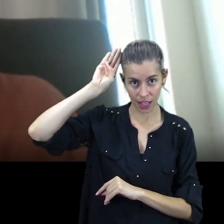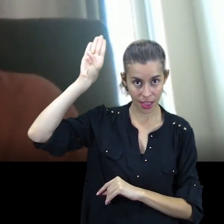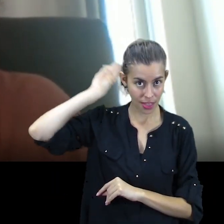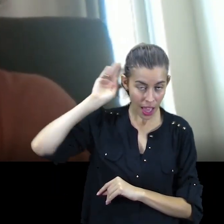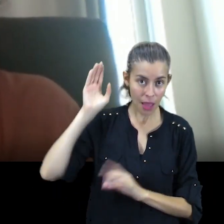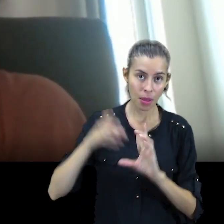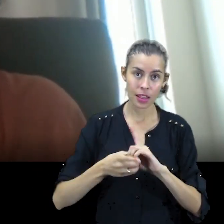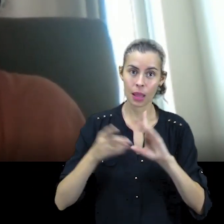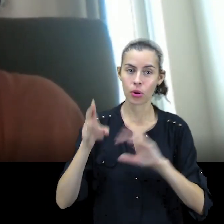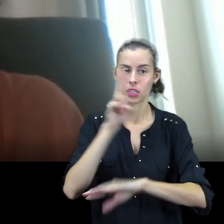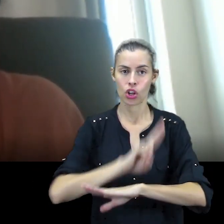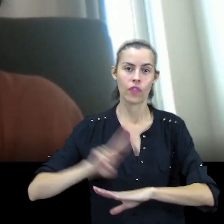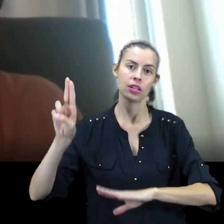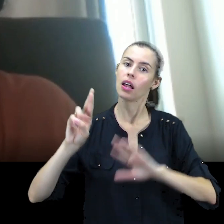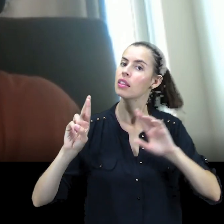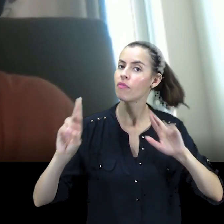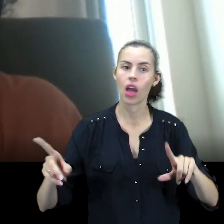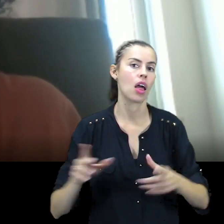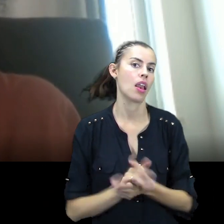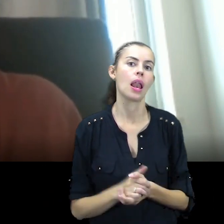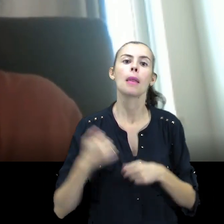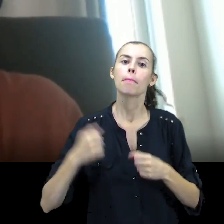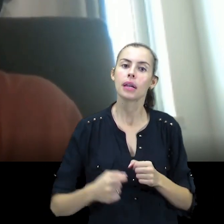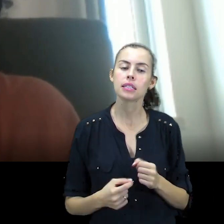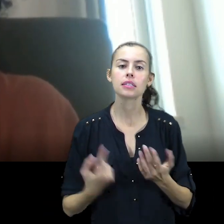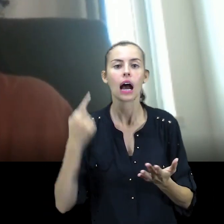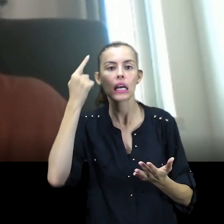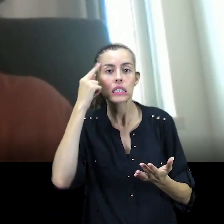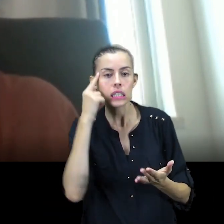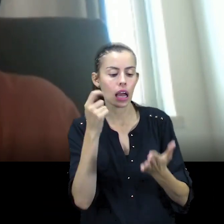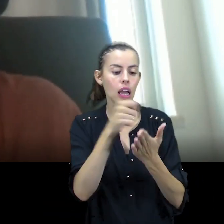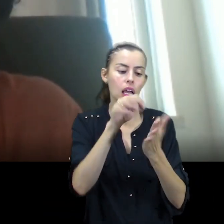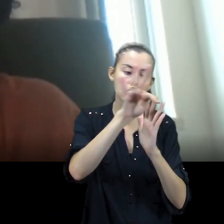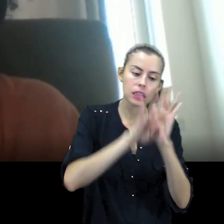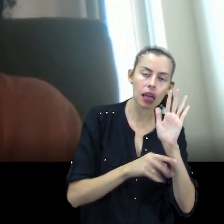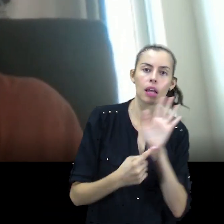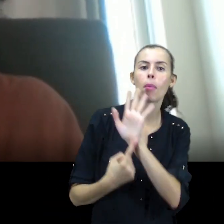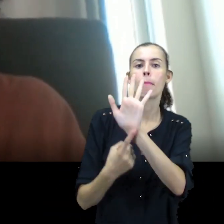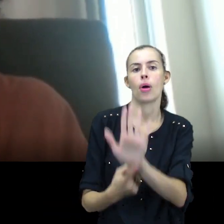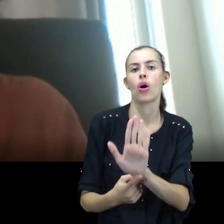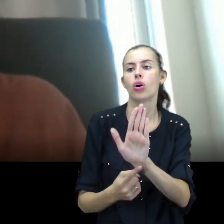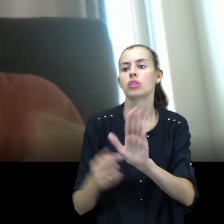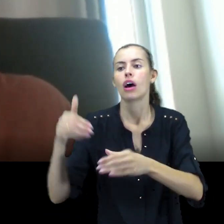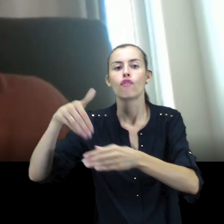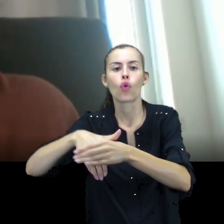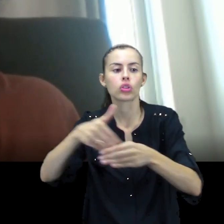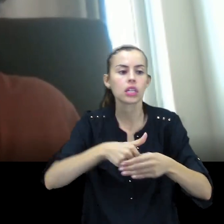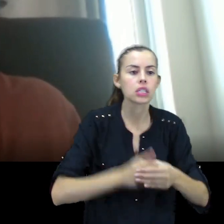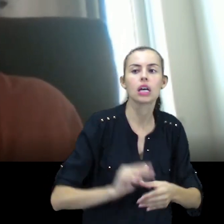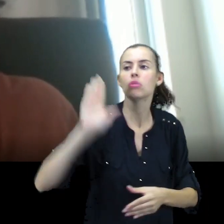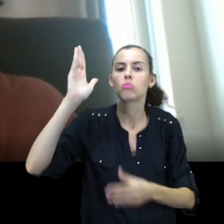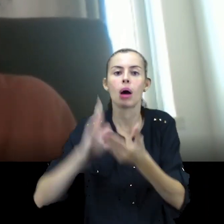colegiado. Quando você mexe em componentes curriculares, isso passa por departamento, passa na congregação da unidade, vem para